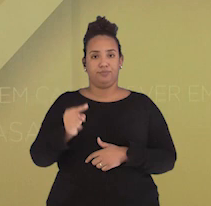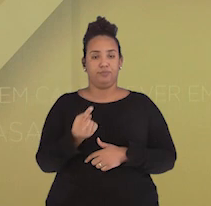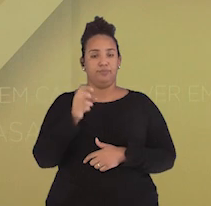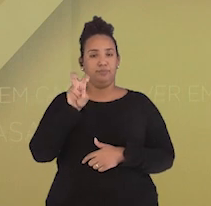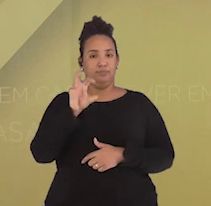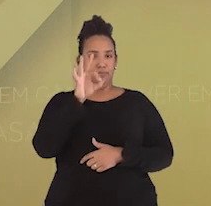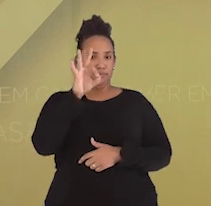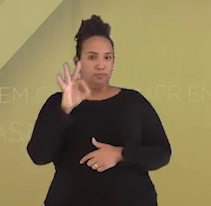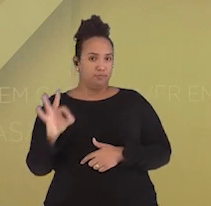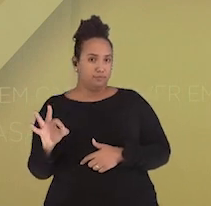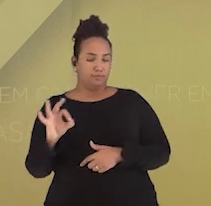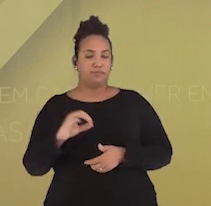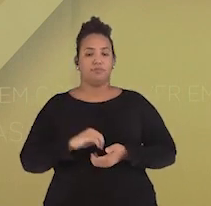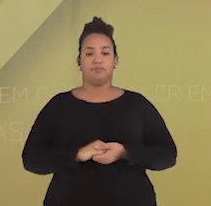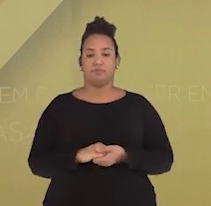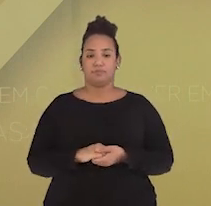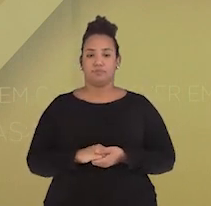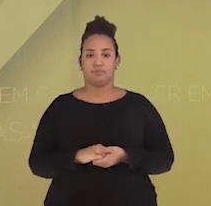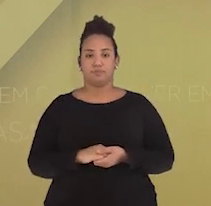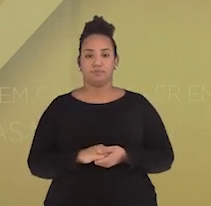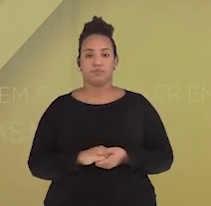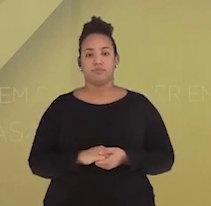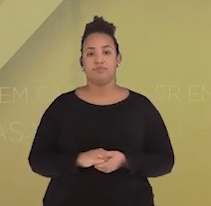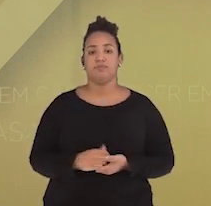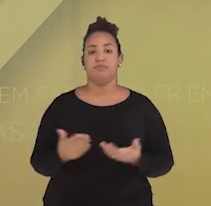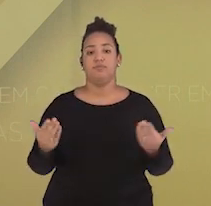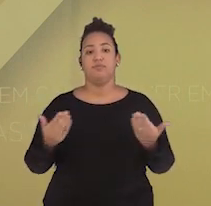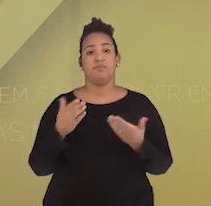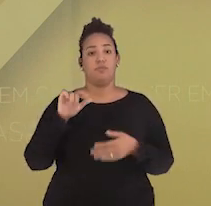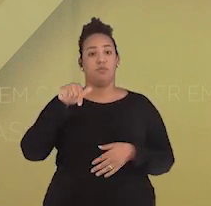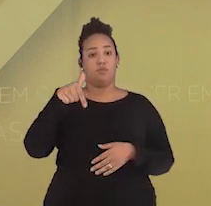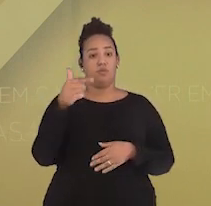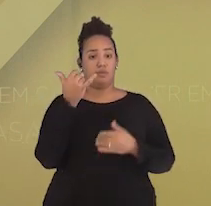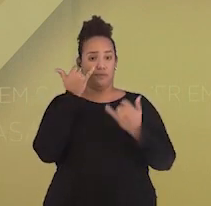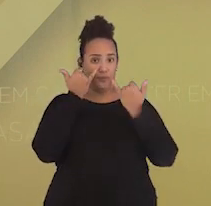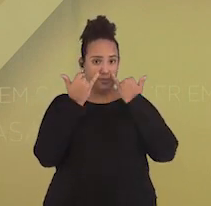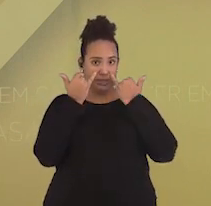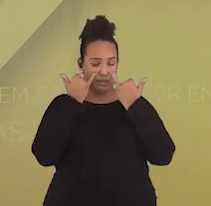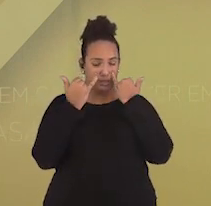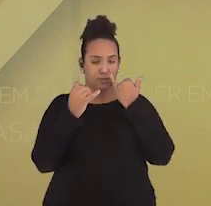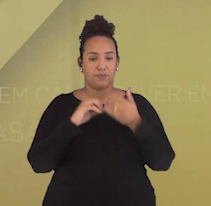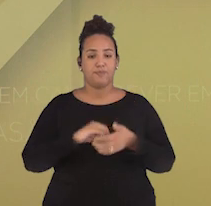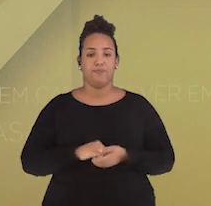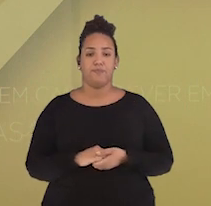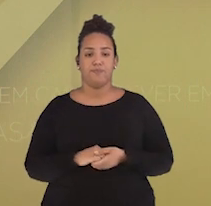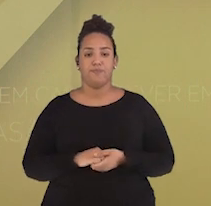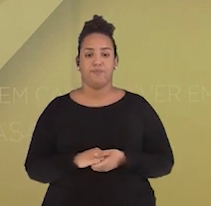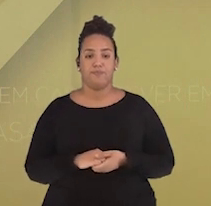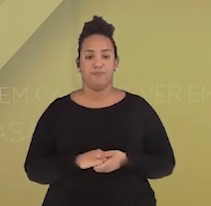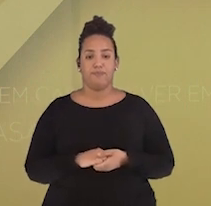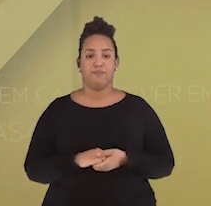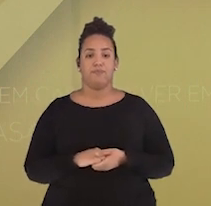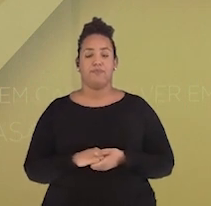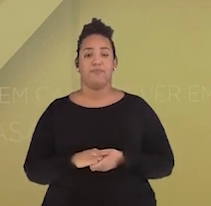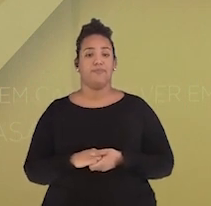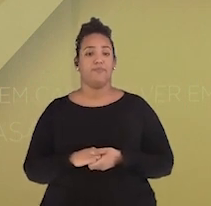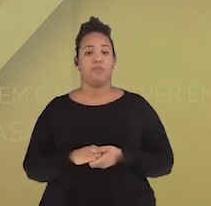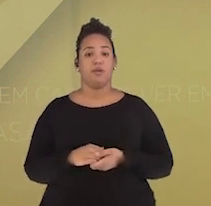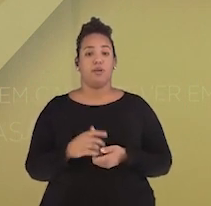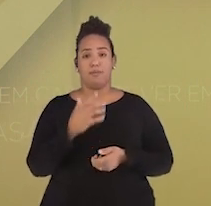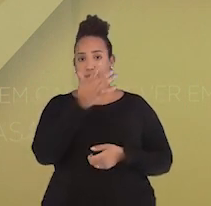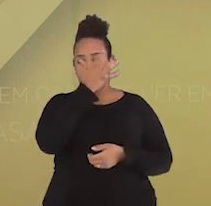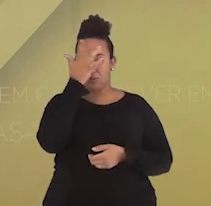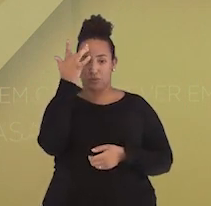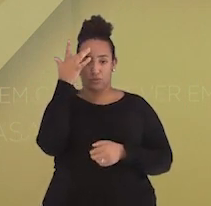51,5%. Olha a segunda informação, que interessante. O sexo da pessoa de referência